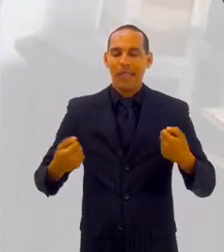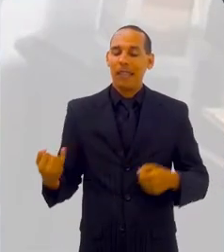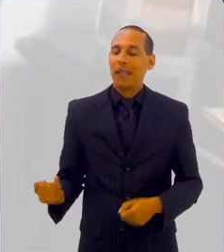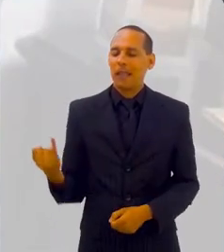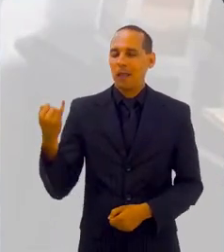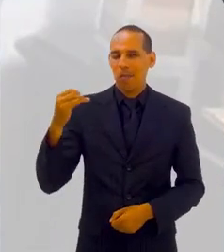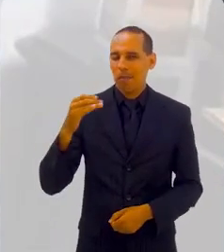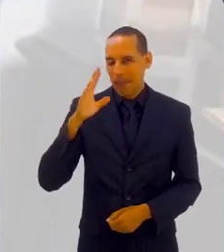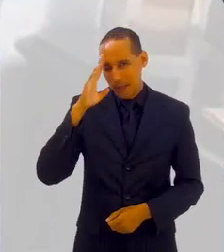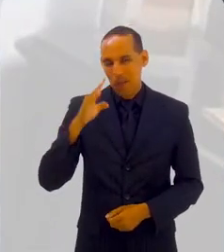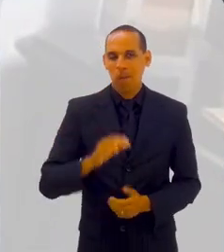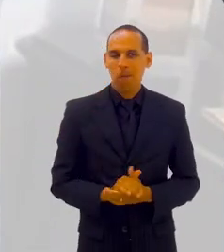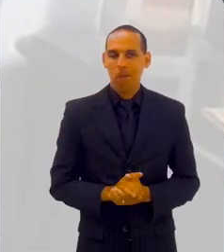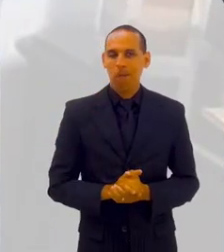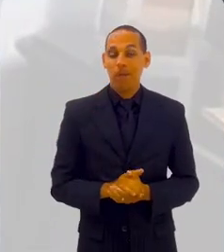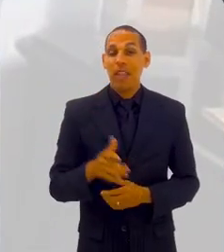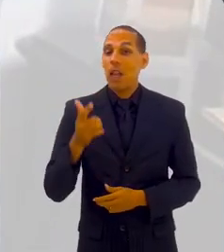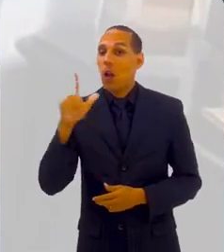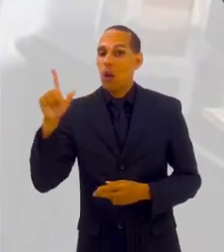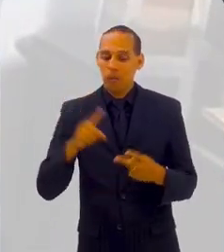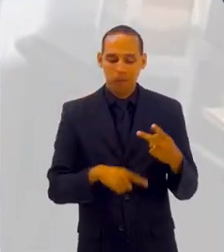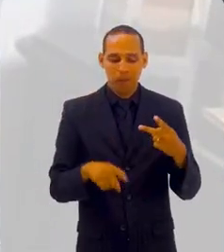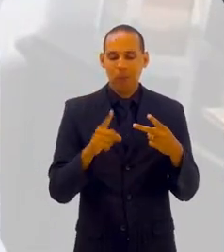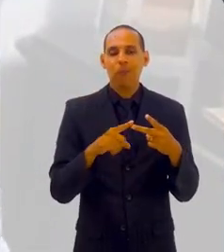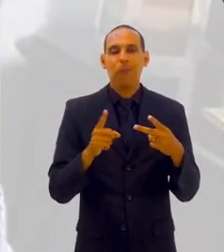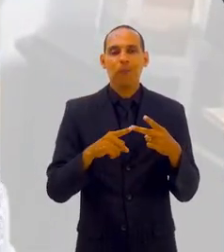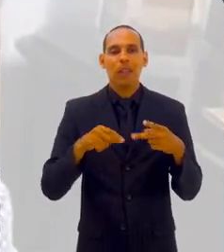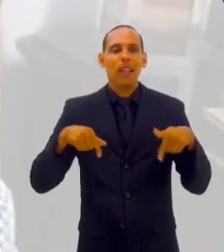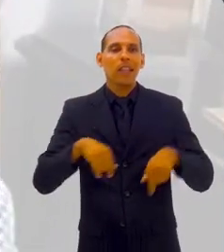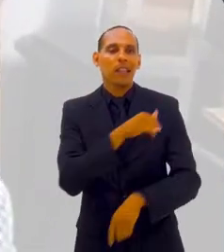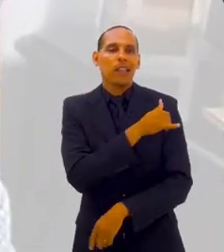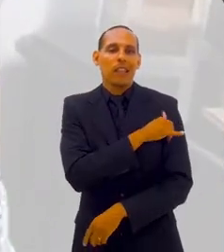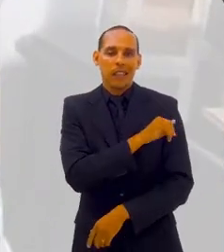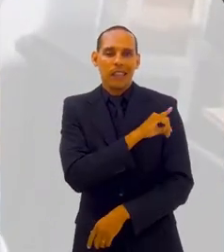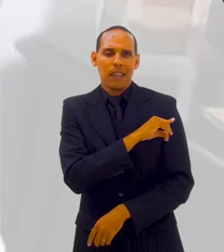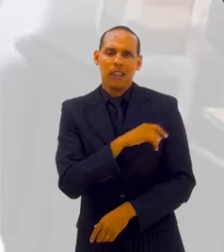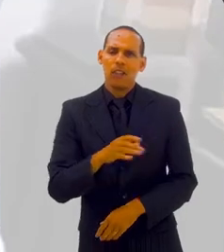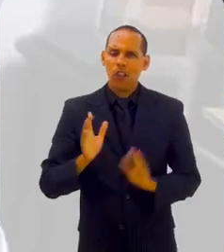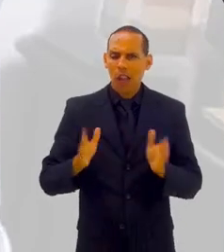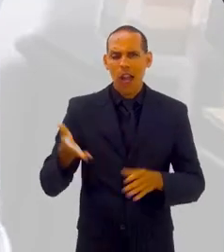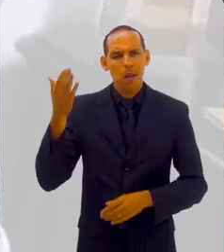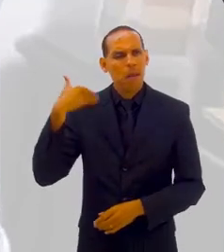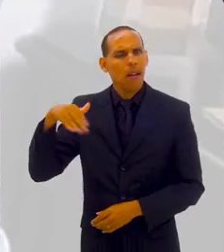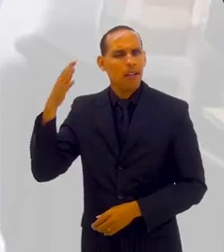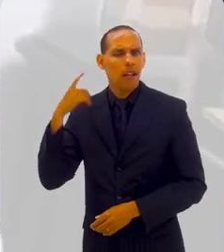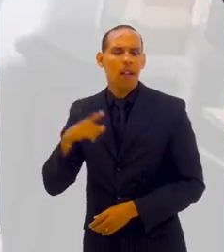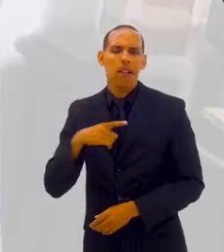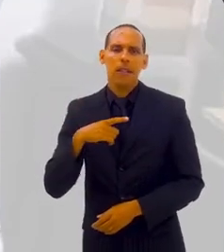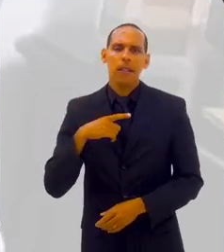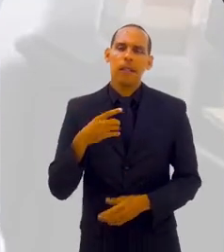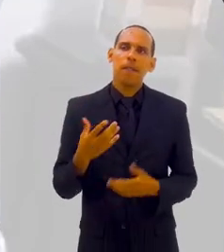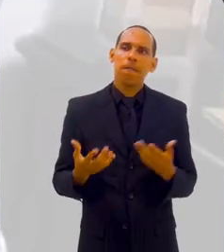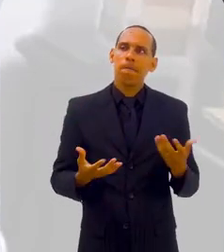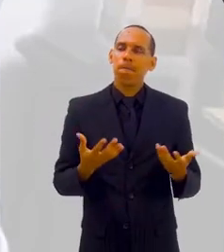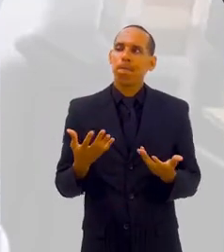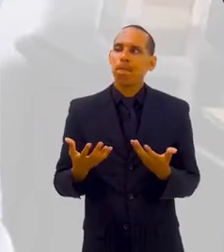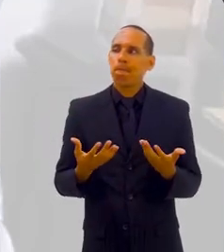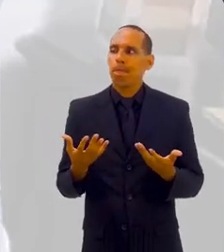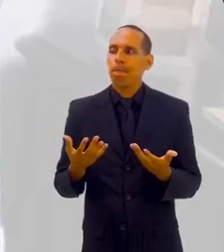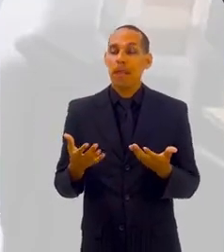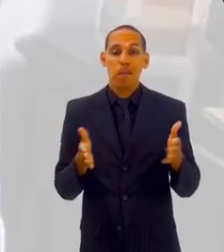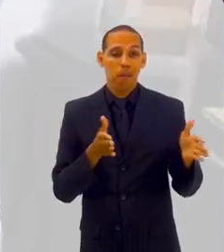crucial. Outras coisas que eu pensei também, o Rio de Janeiro ele teve vários,